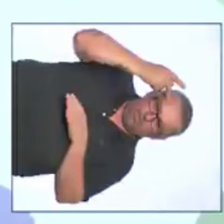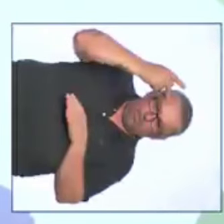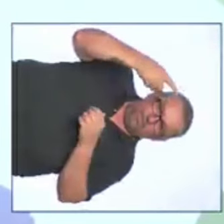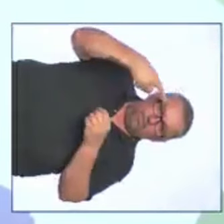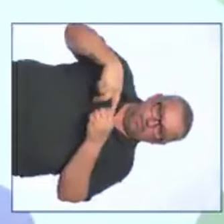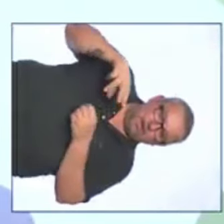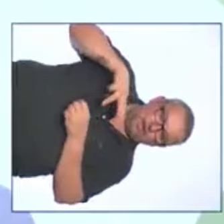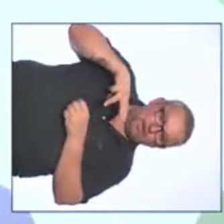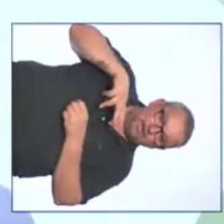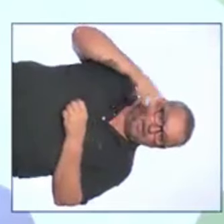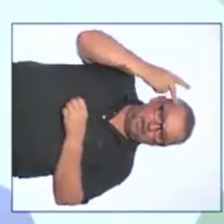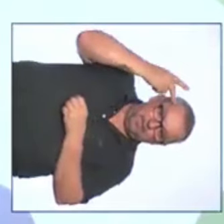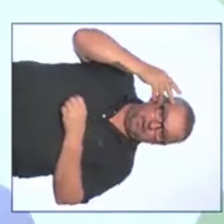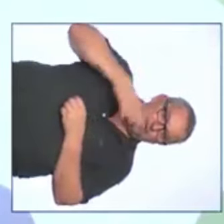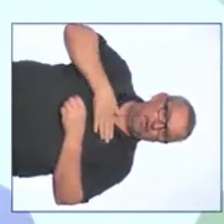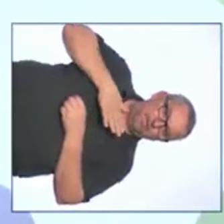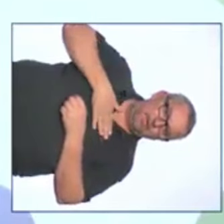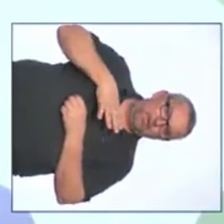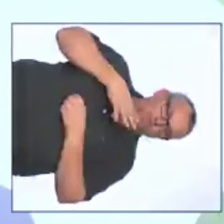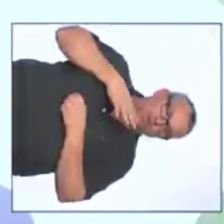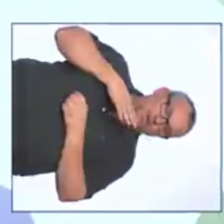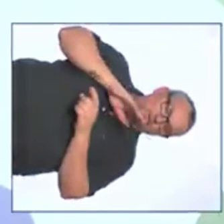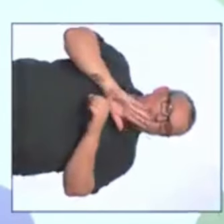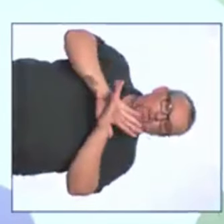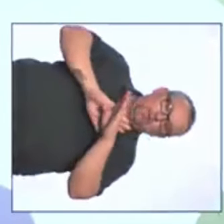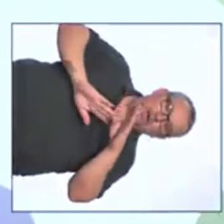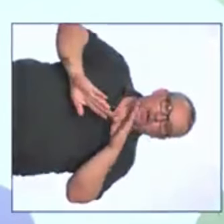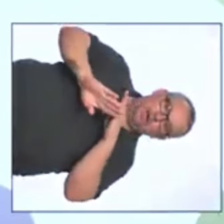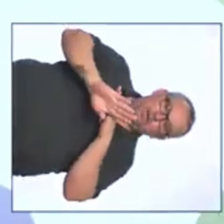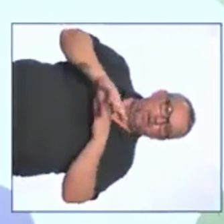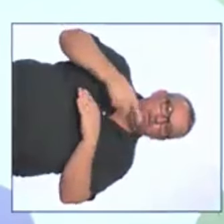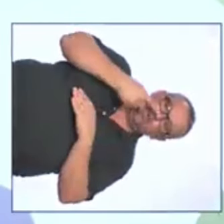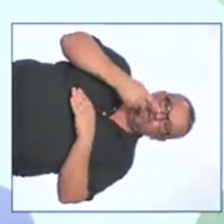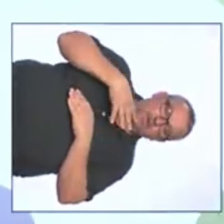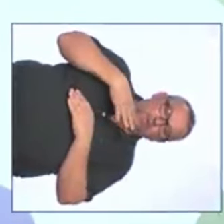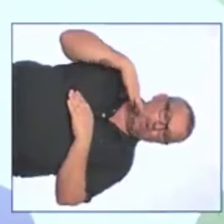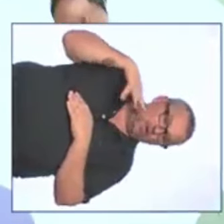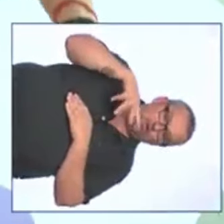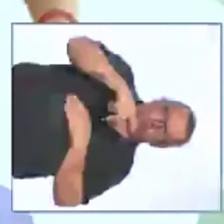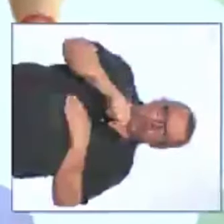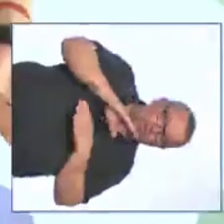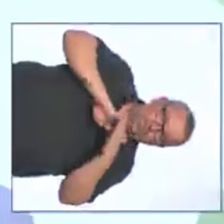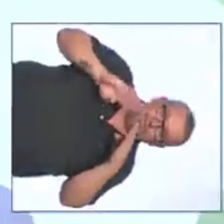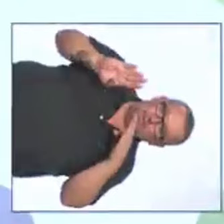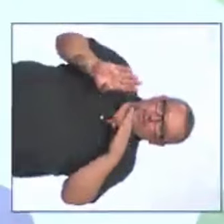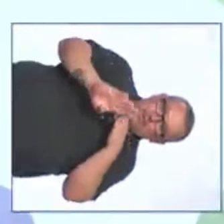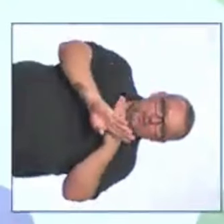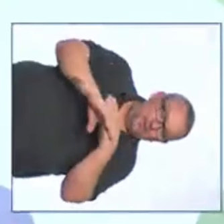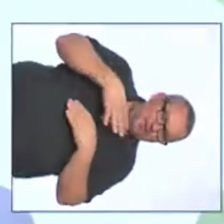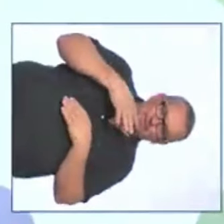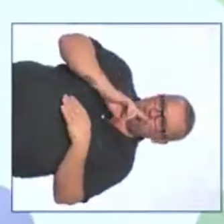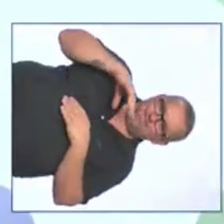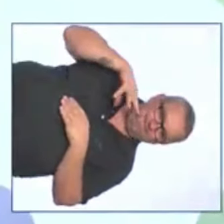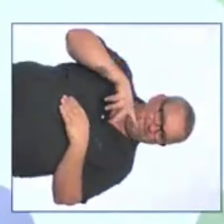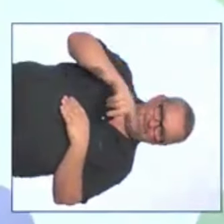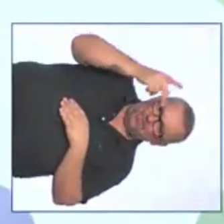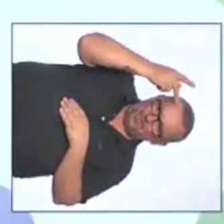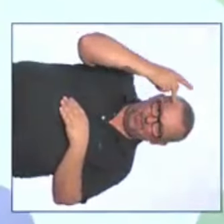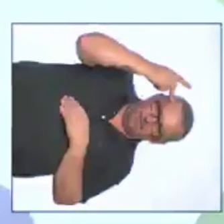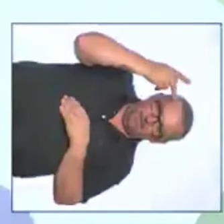e para mim eu conheço meu bairro mas eu não posso dizer que eu conheço todos os bairros de São Paulo eu não conheço todas as estruturas que existem em São Paulo